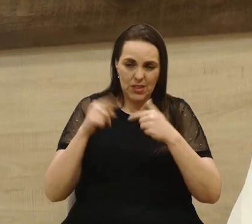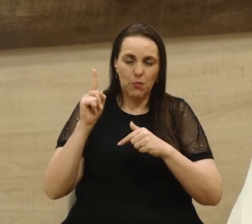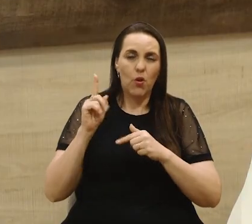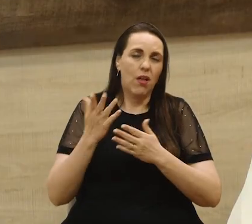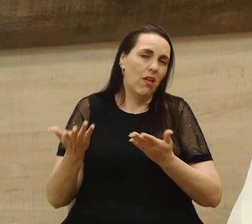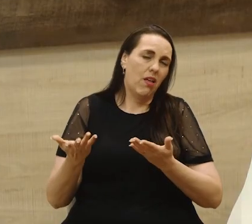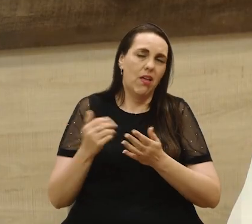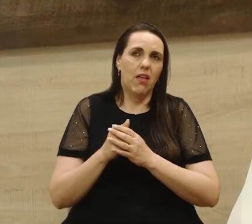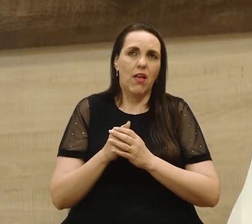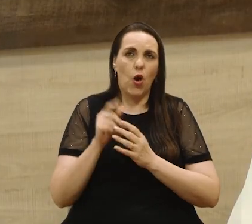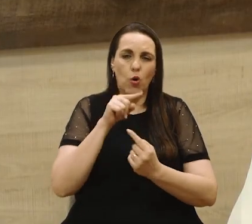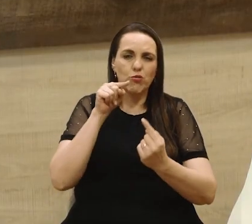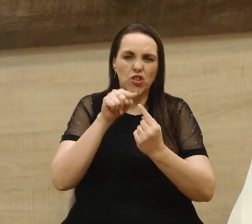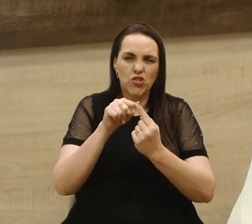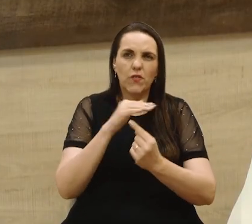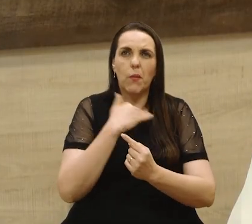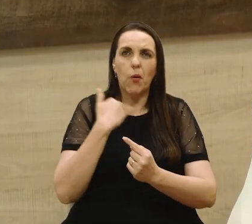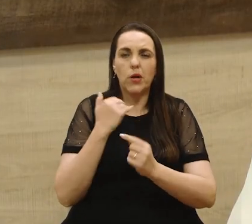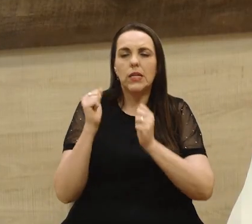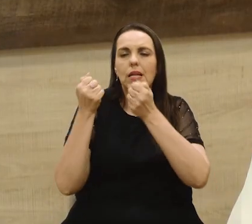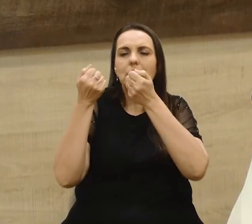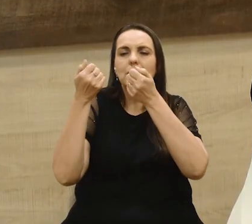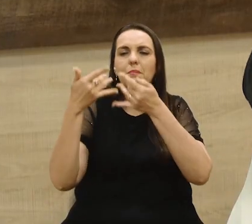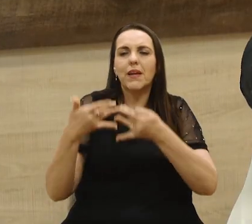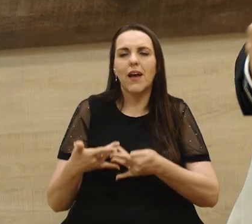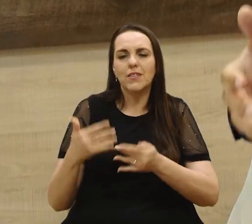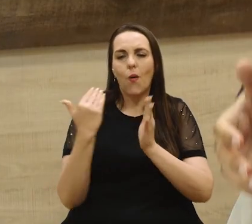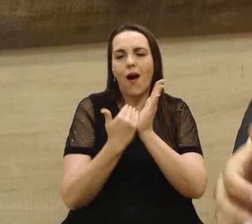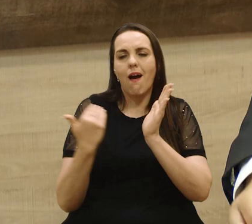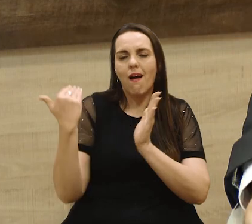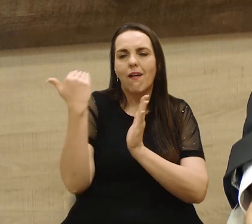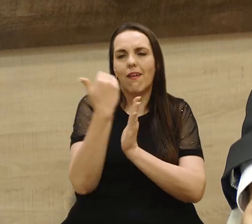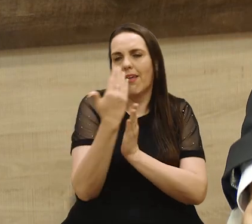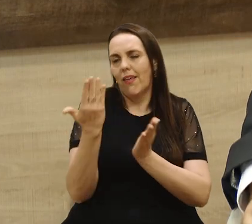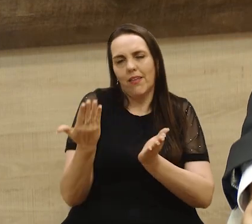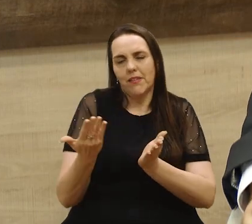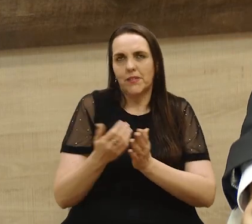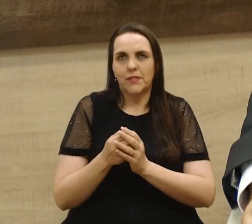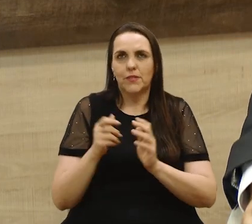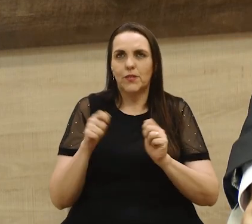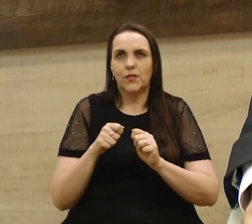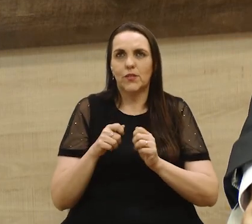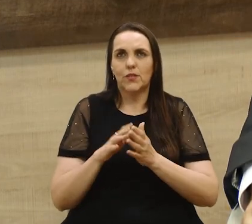morte. E ali talvez haja explicações além do